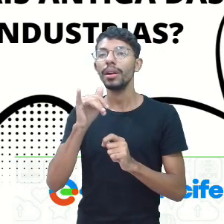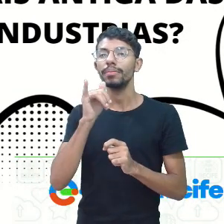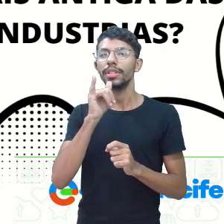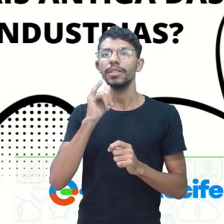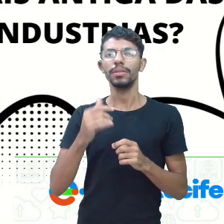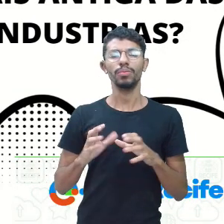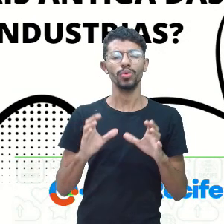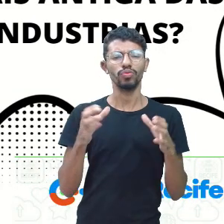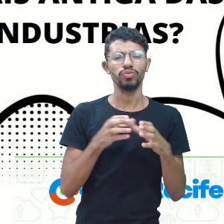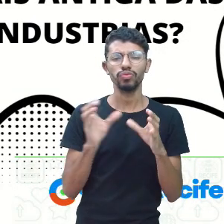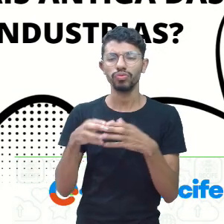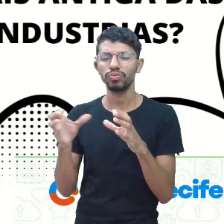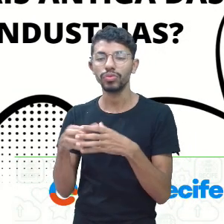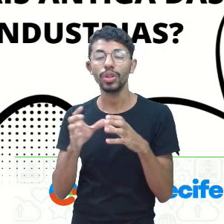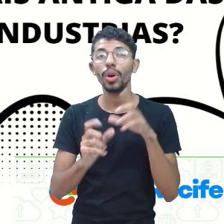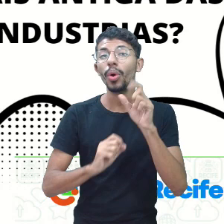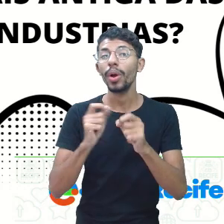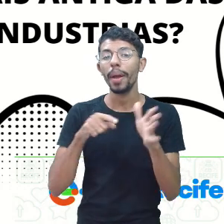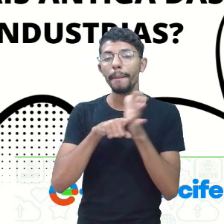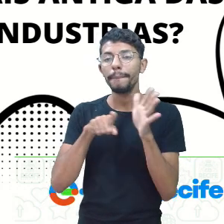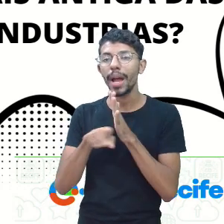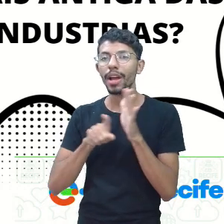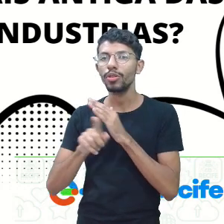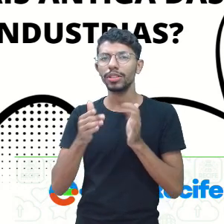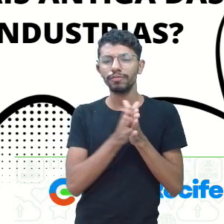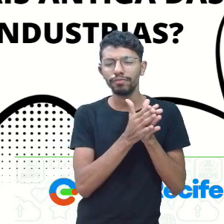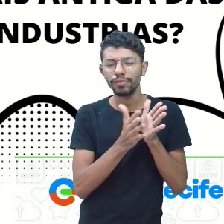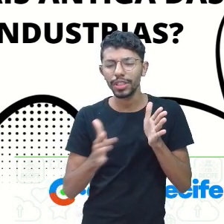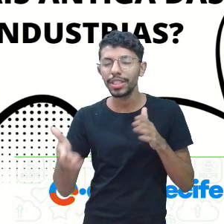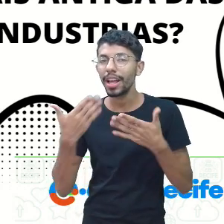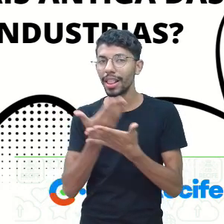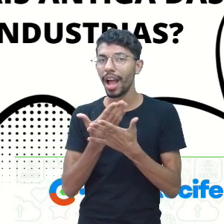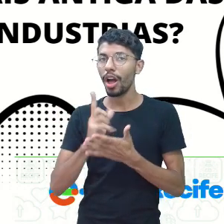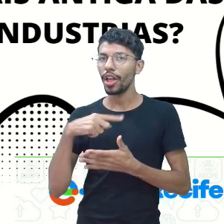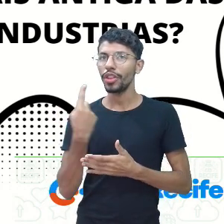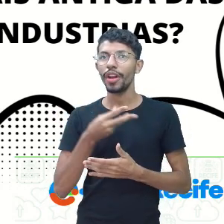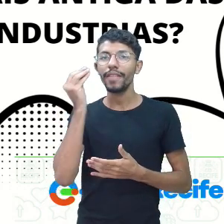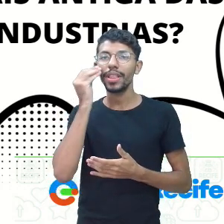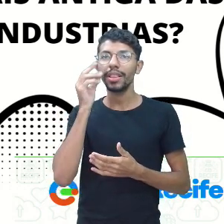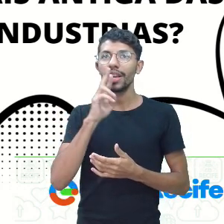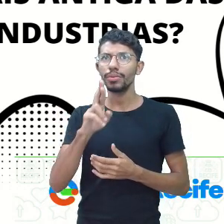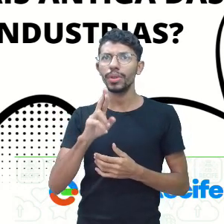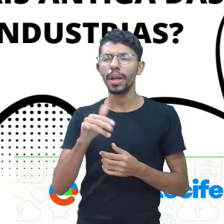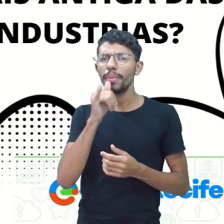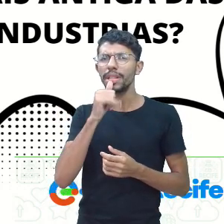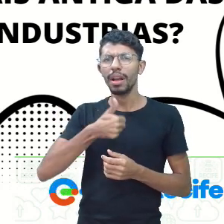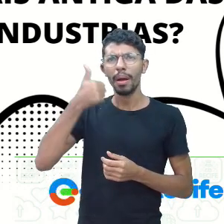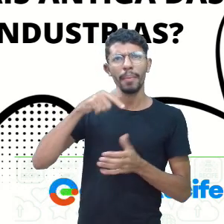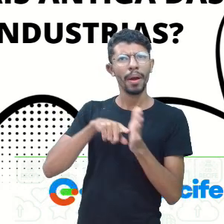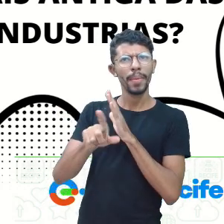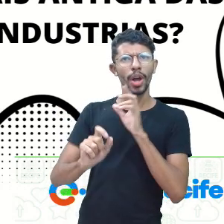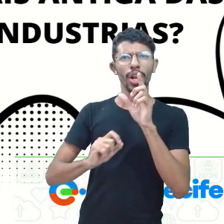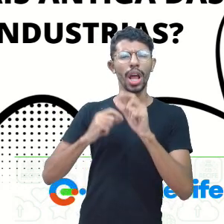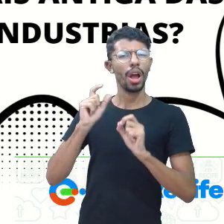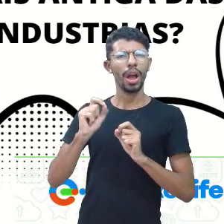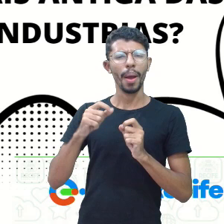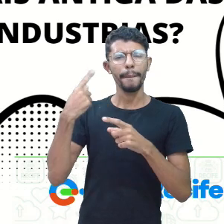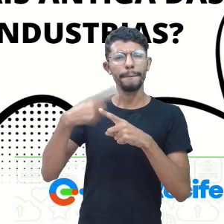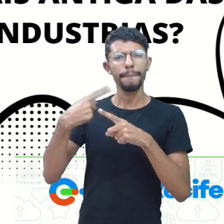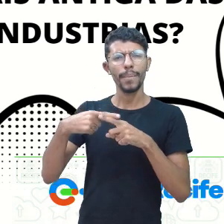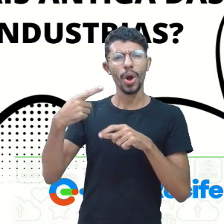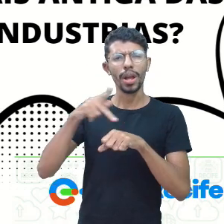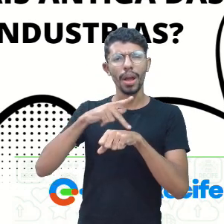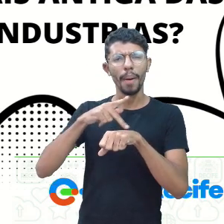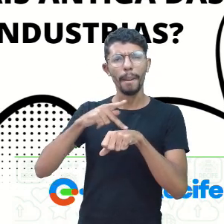tentar responder. Vejam, por que o petróleo flutua na água? E aí, e flutua, professora? Aí eu vou dar uma dica